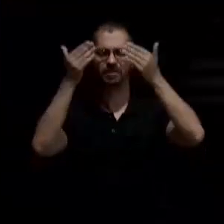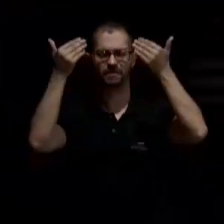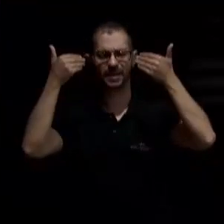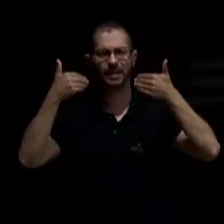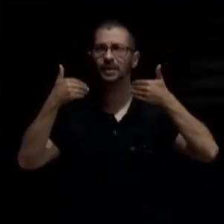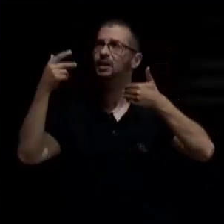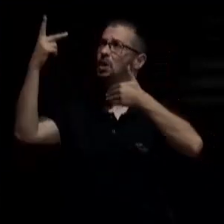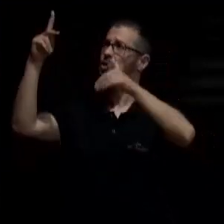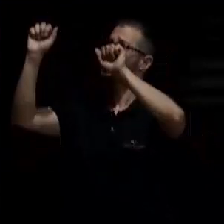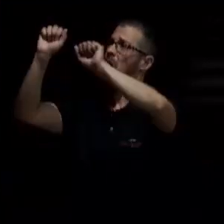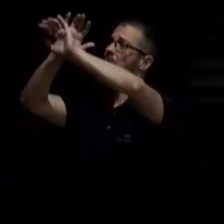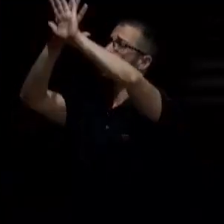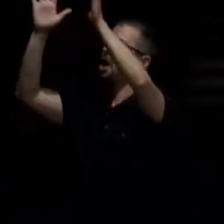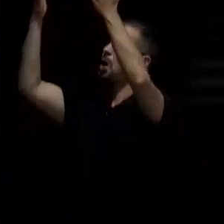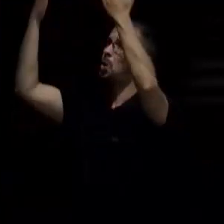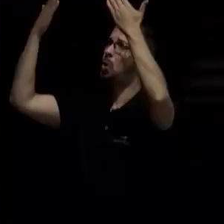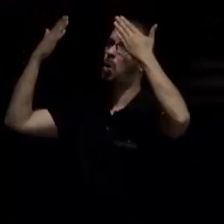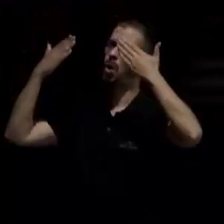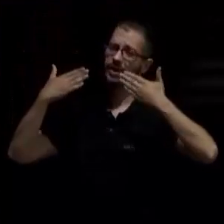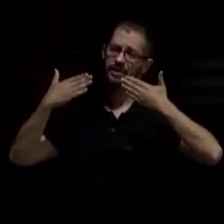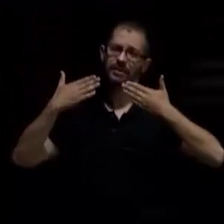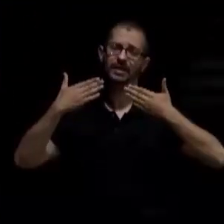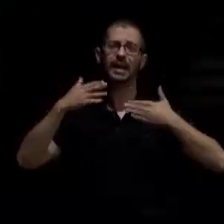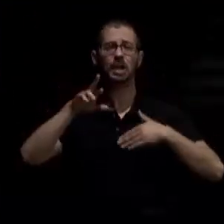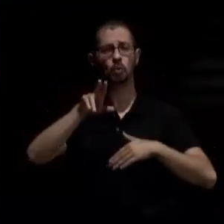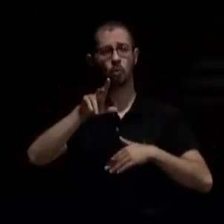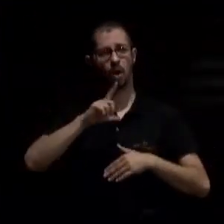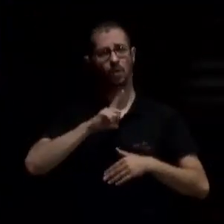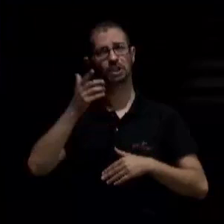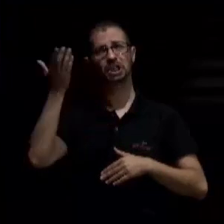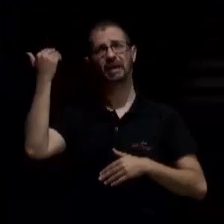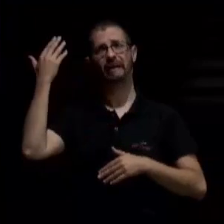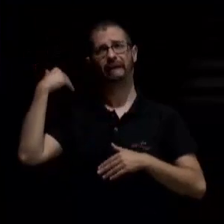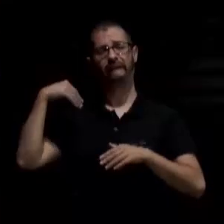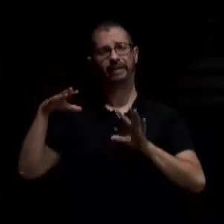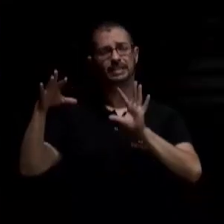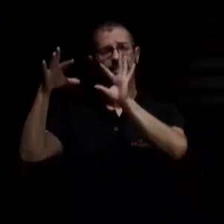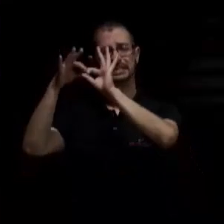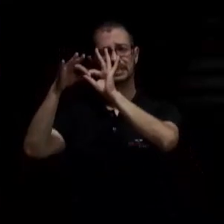glória que nós tínhamos antes da fundação do mundo.